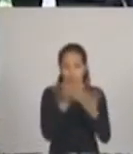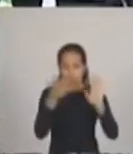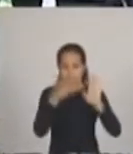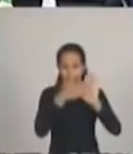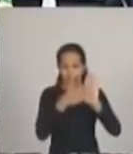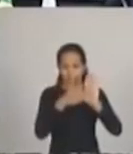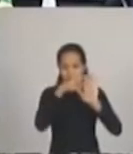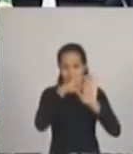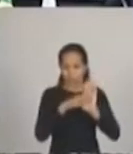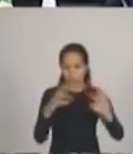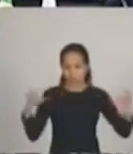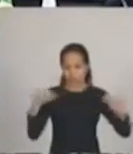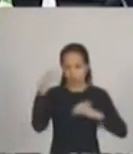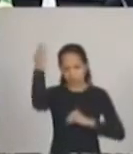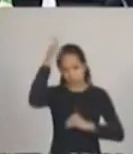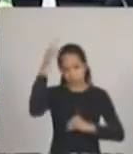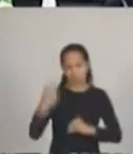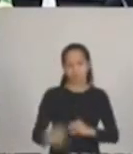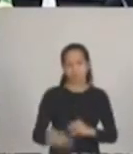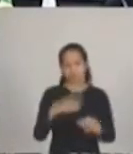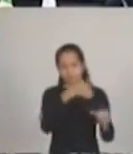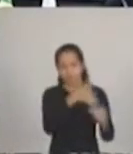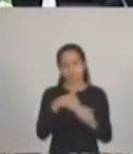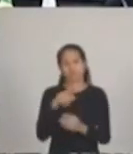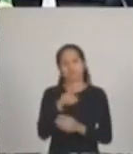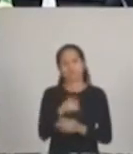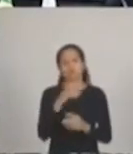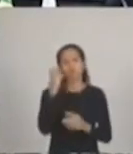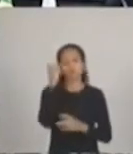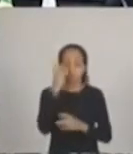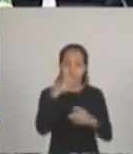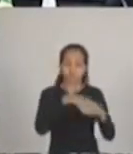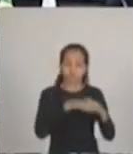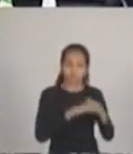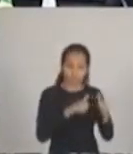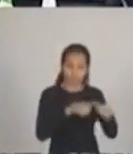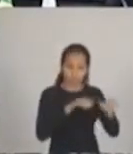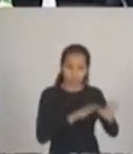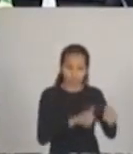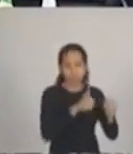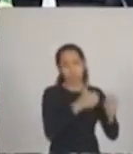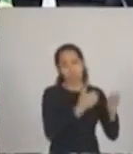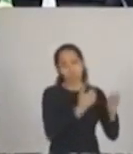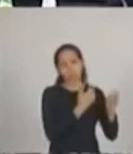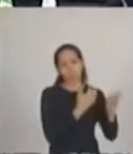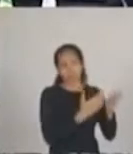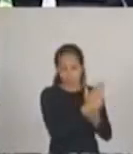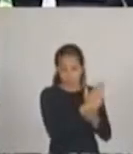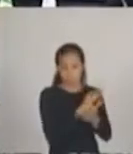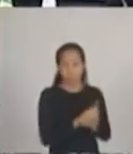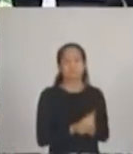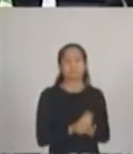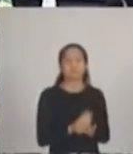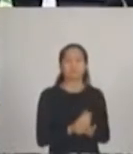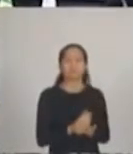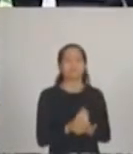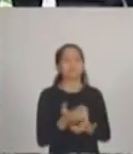deputadas estaduais. Em votação, os deputados que aprovam permaneçam como estão. Aprovado. Gostaria de